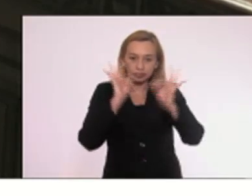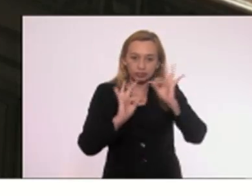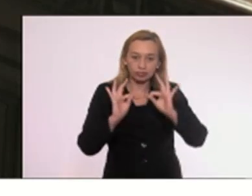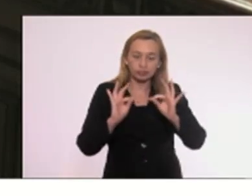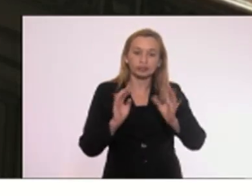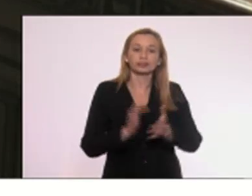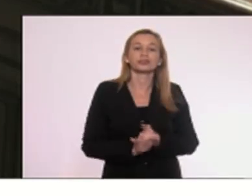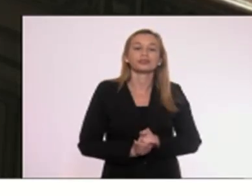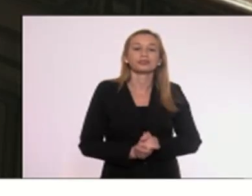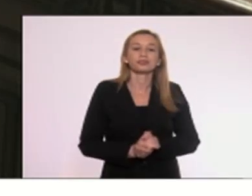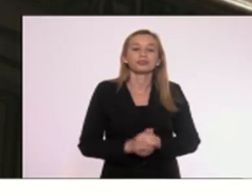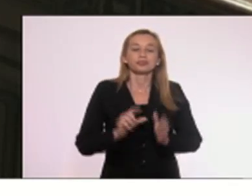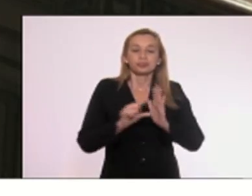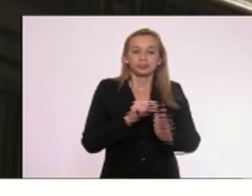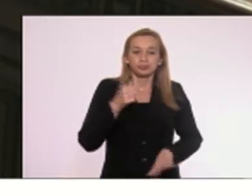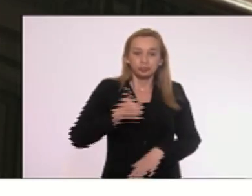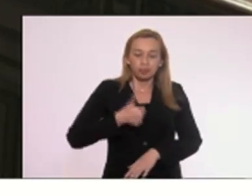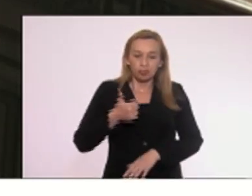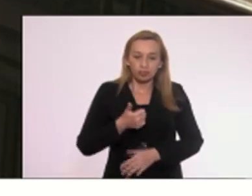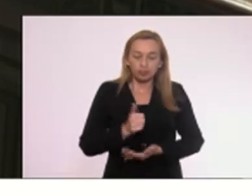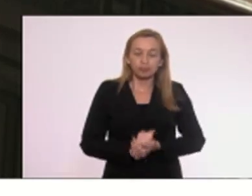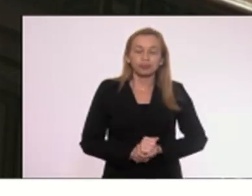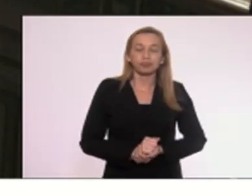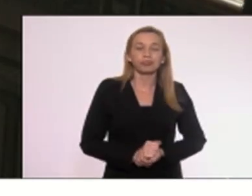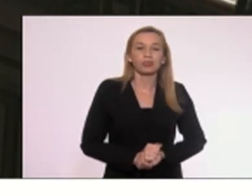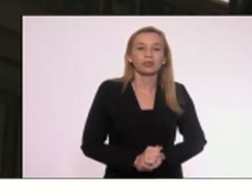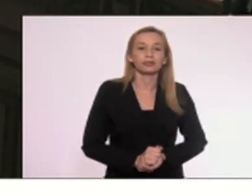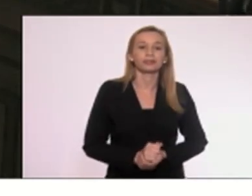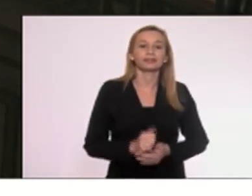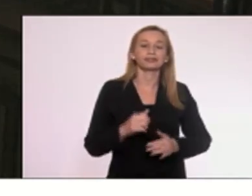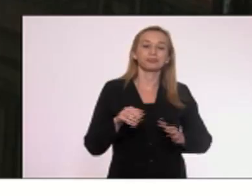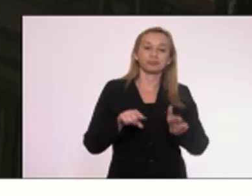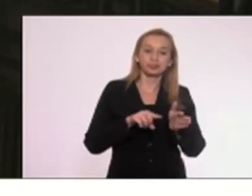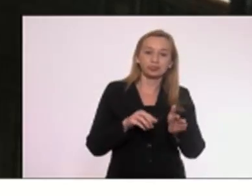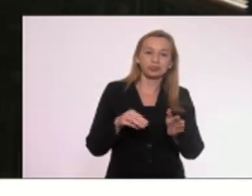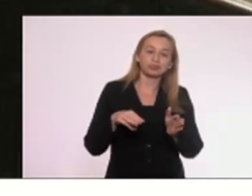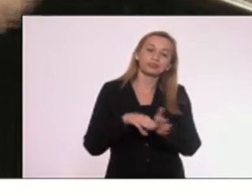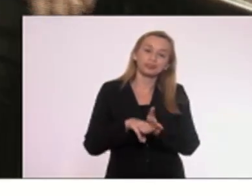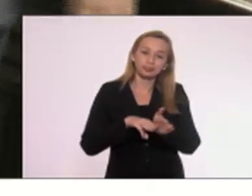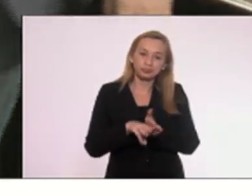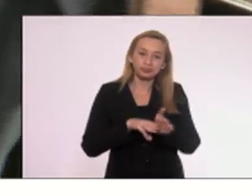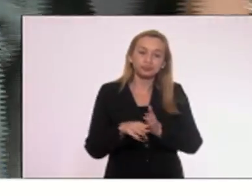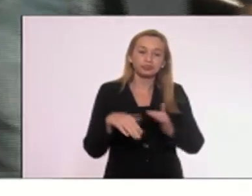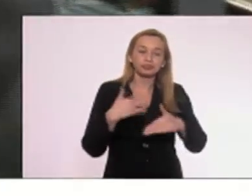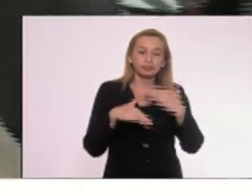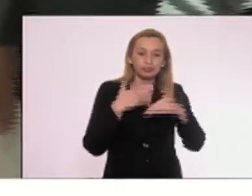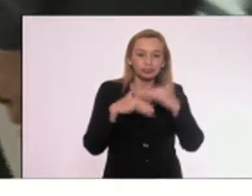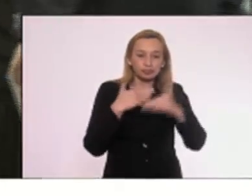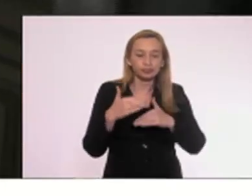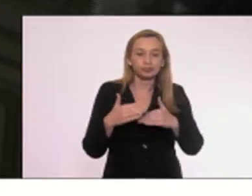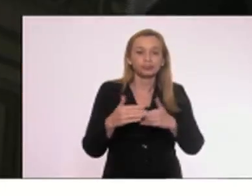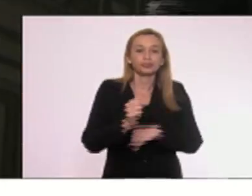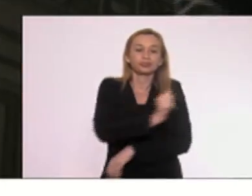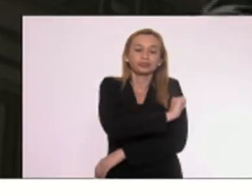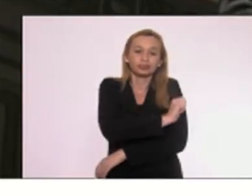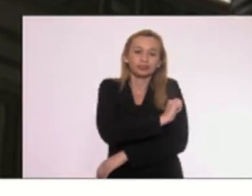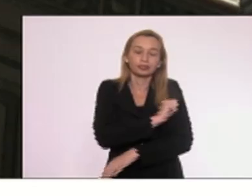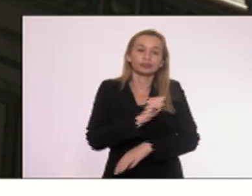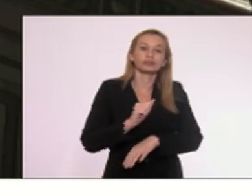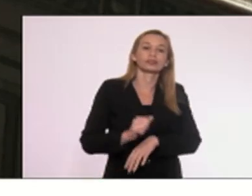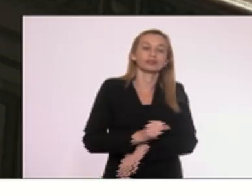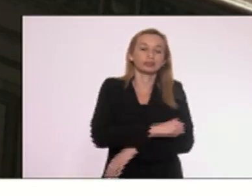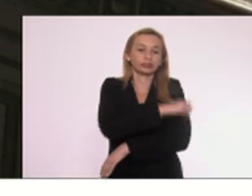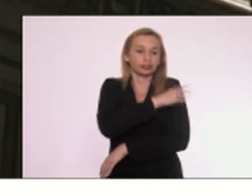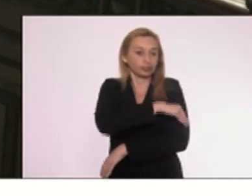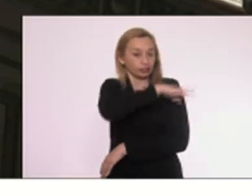Parágrafo único. A metodologia empregada para o desenvolvimento do programa previsto no CAPT será dirigida a estudantes do ensino fundamental e do ensino